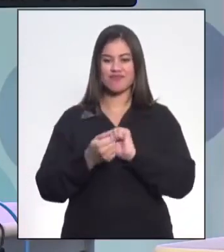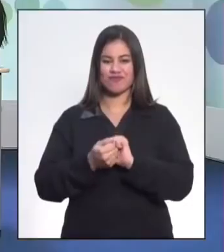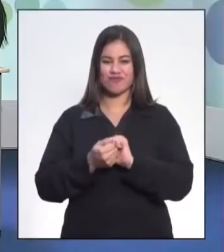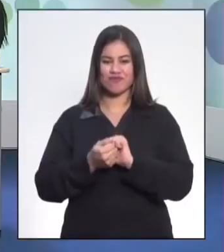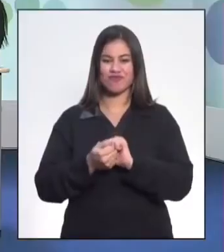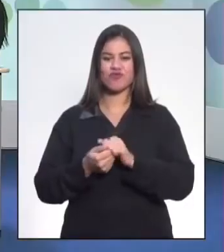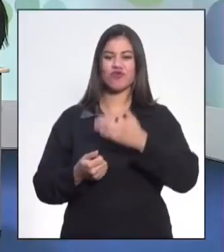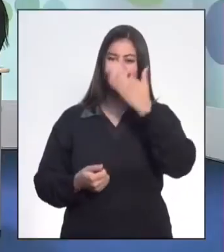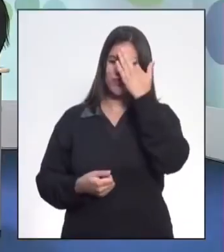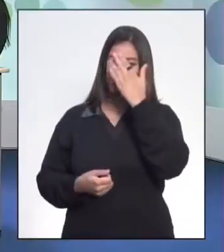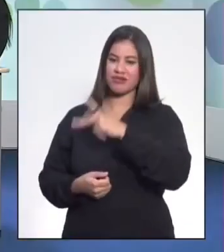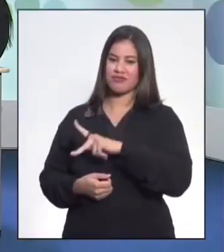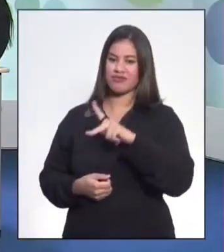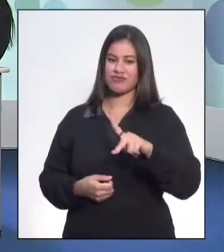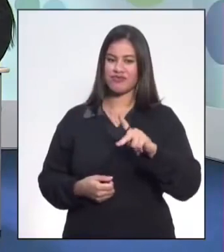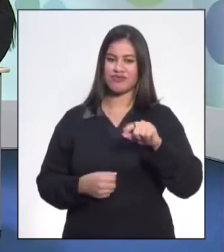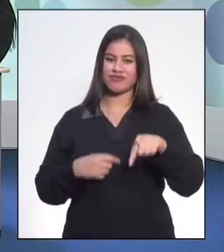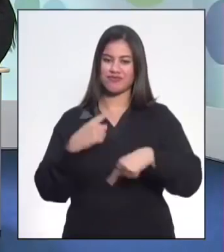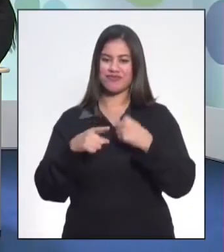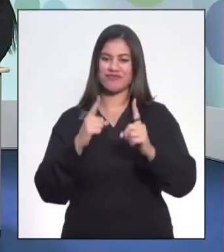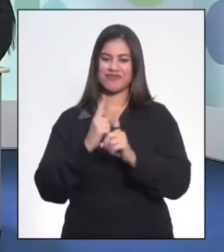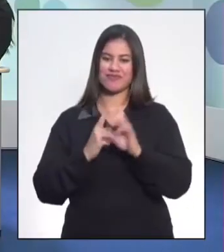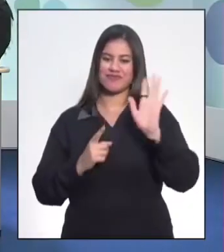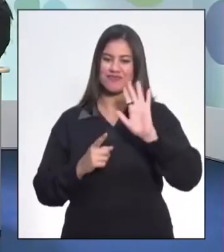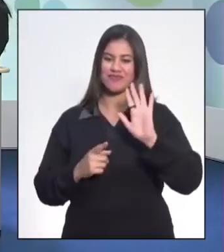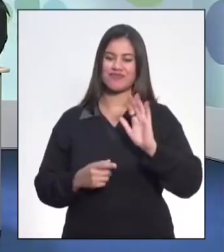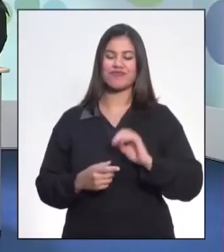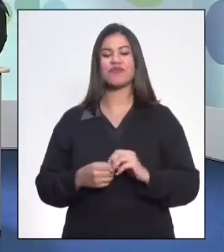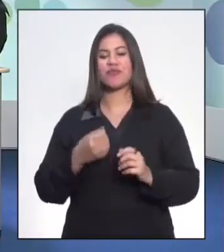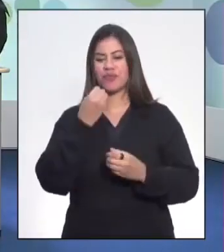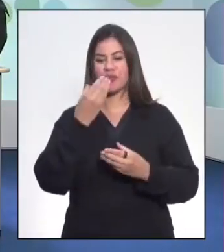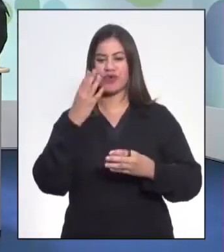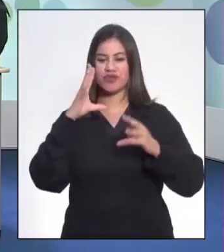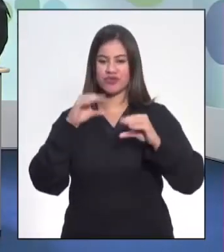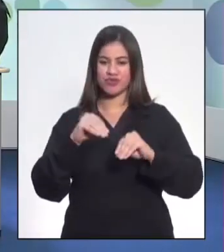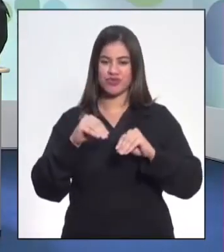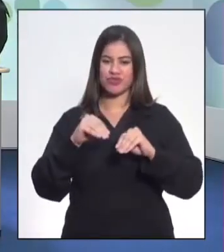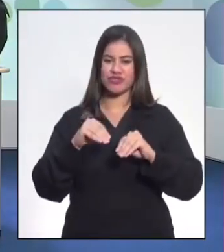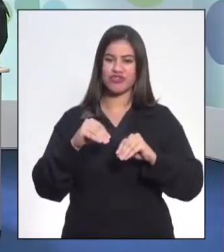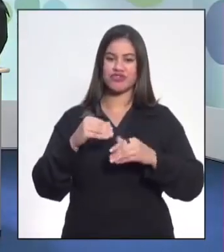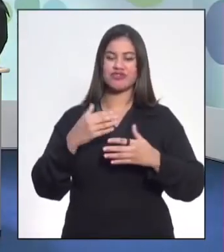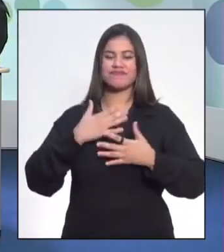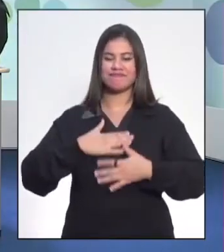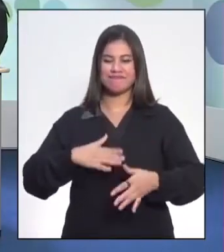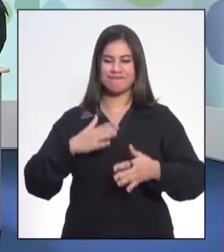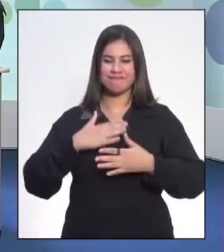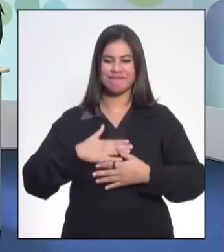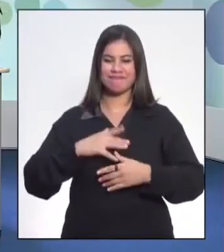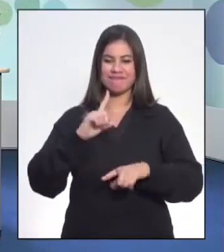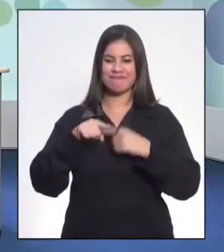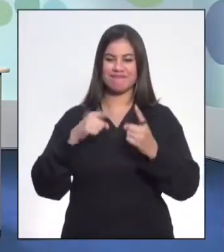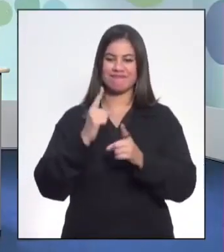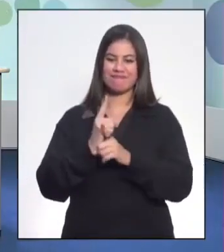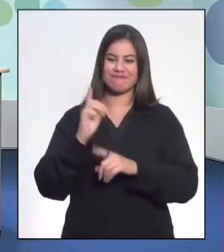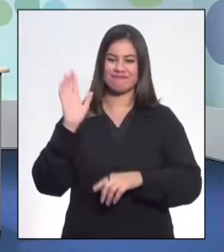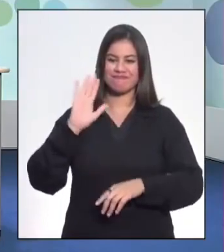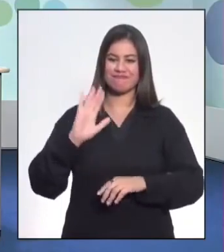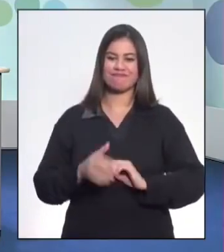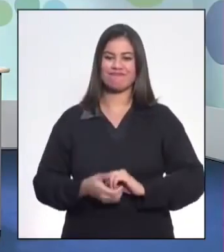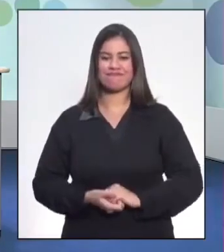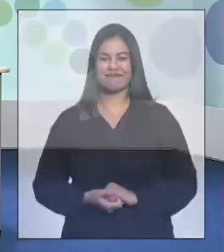Muito obrigada, Aline. E até a próxima. Eu que agradeço, Simone. Tá? Uma boa noite para vocês, pessoal. Bom descanso. Até a próxima aula.